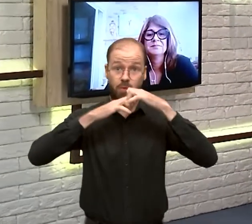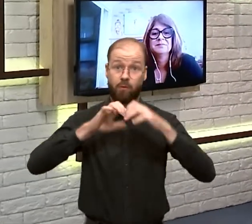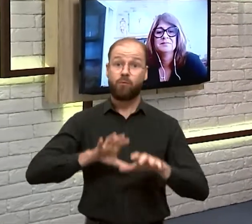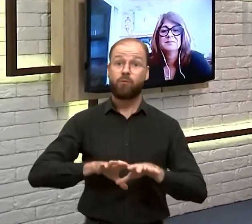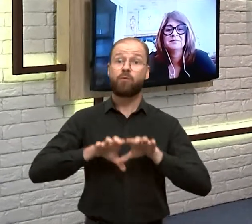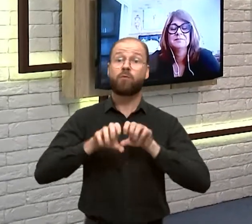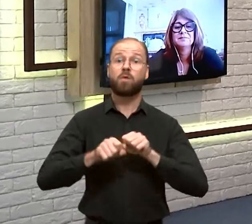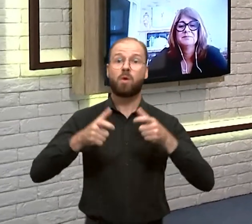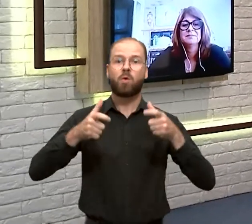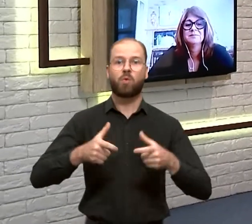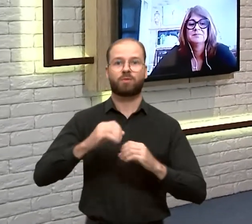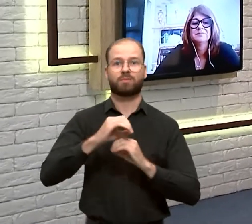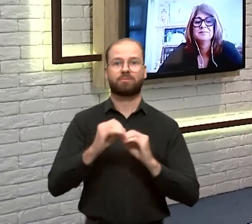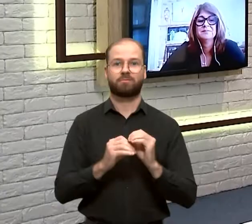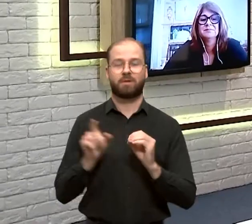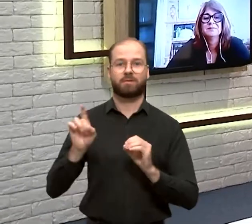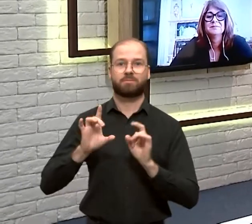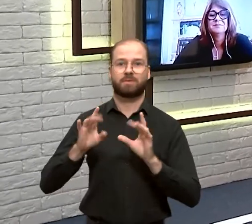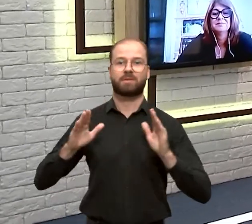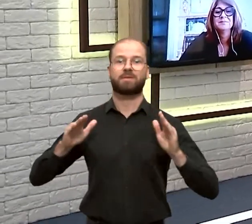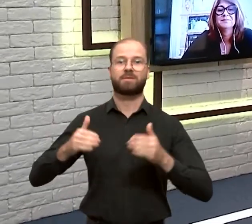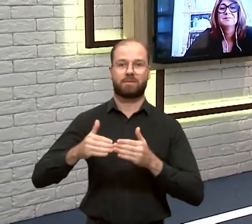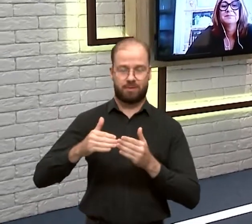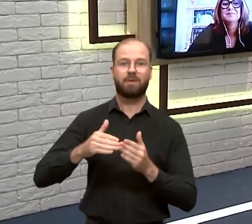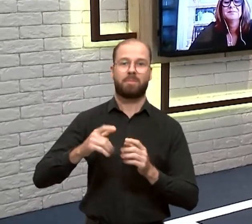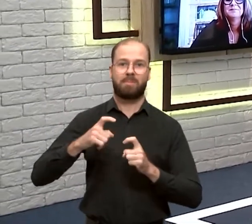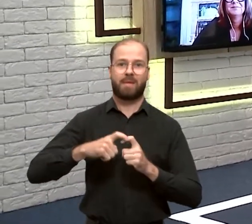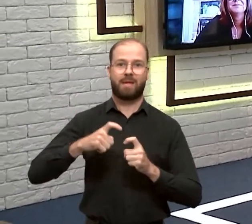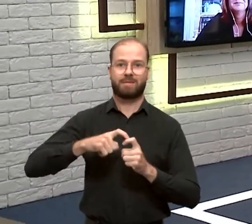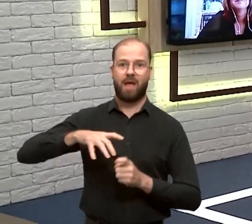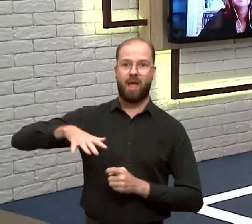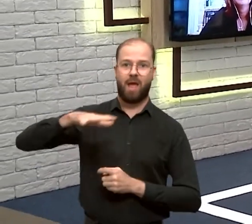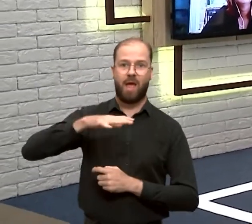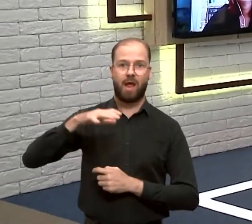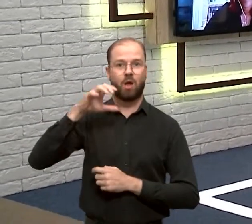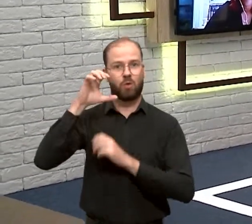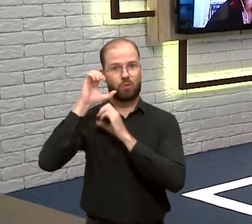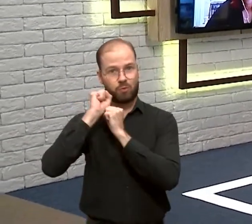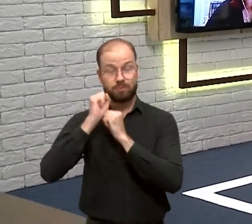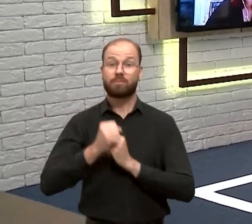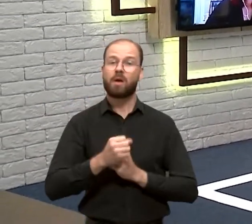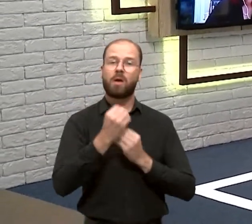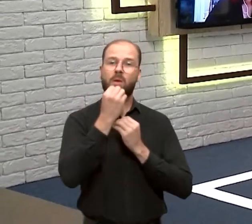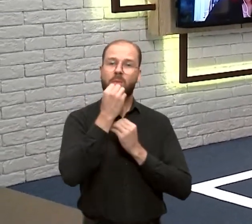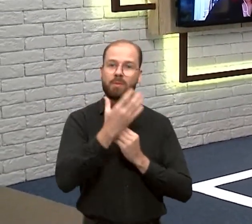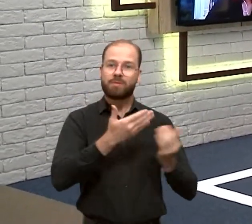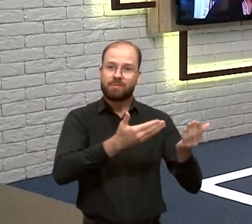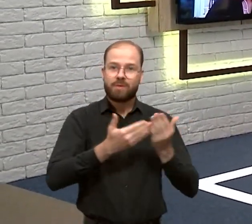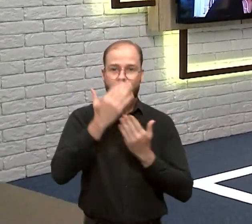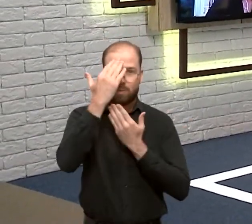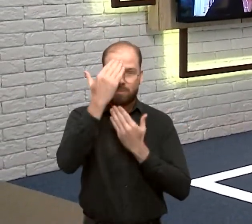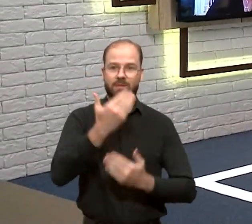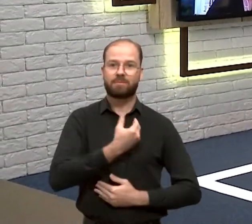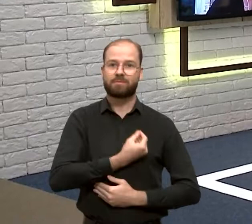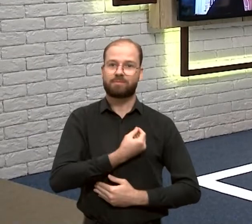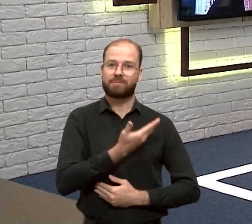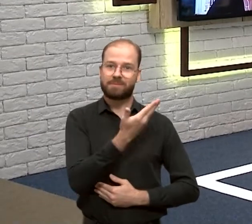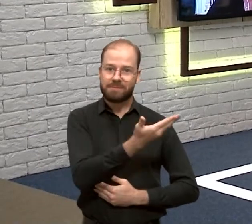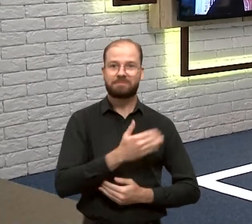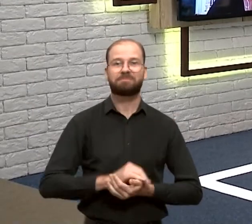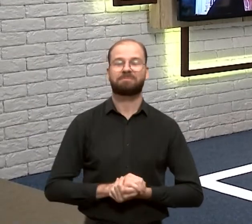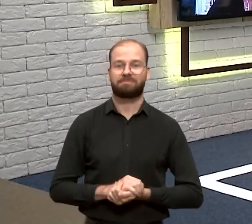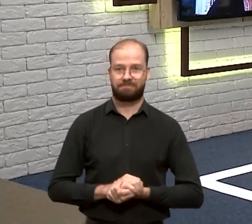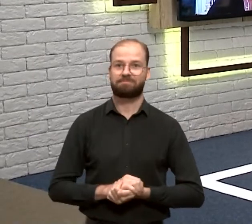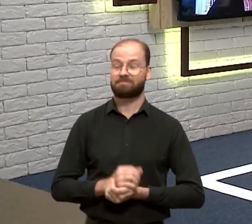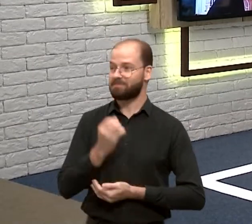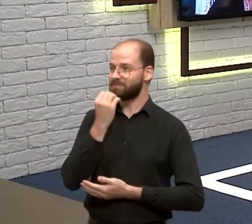do sono. Olá, professora Juliana, muito obrigada pela sua presença. Que bom poder contar com a senhora aqui. Olá,